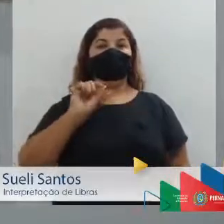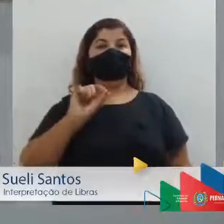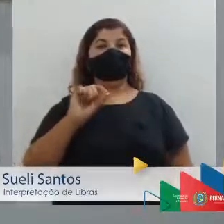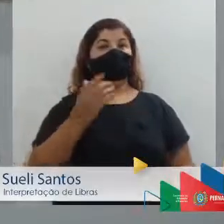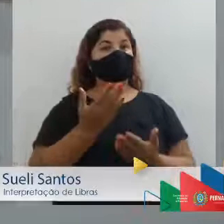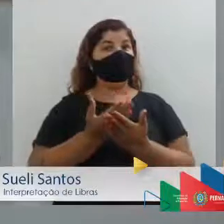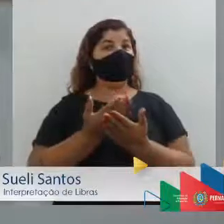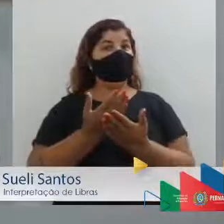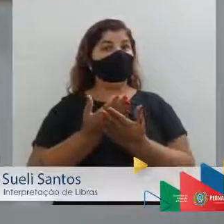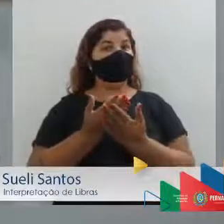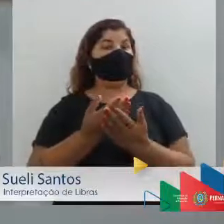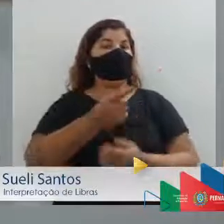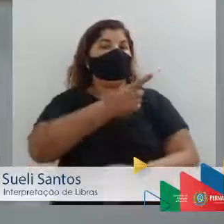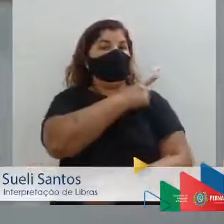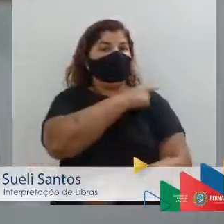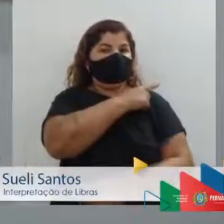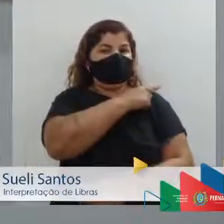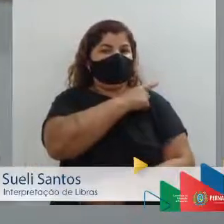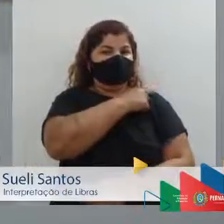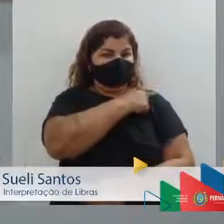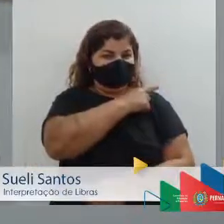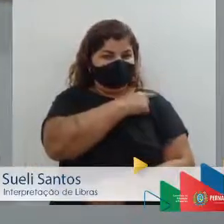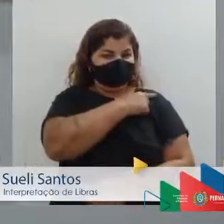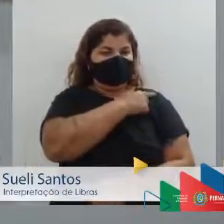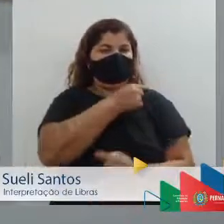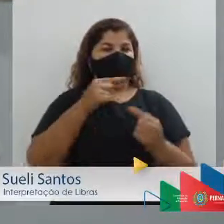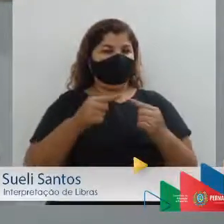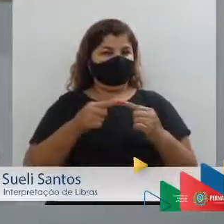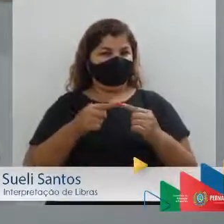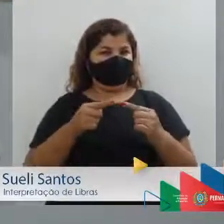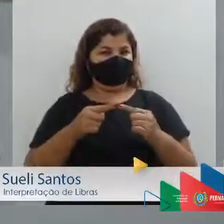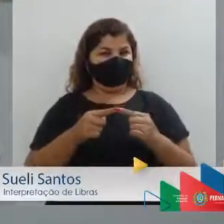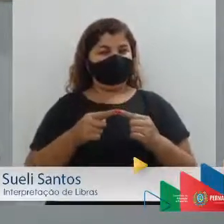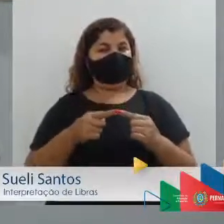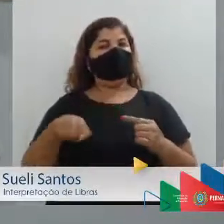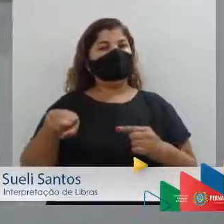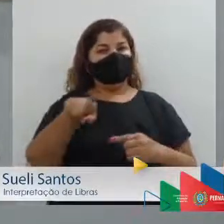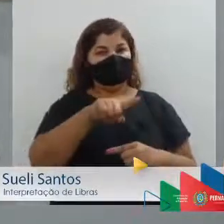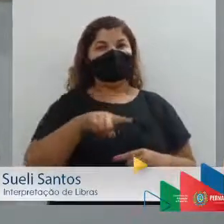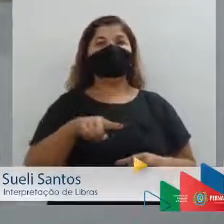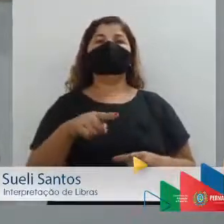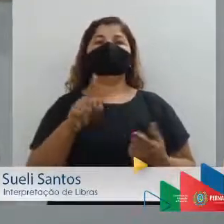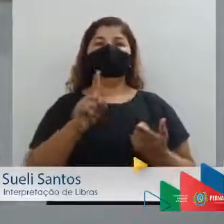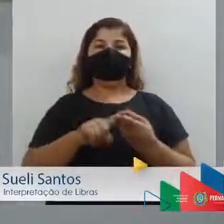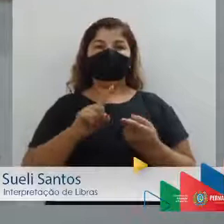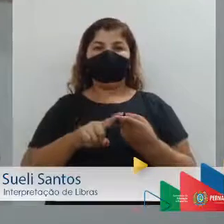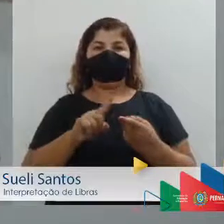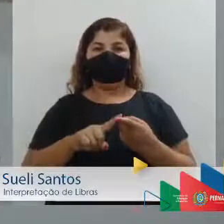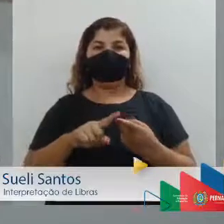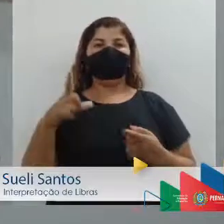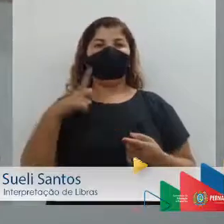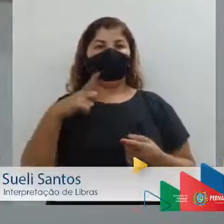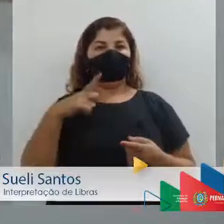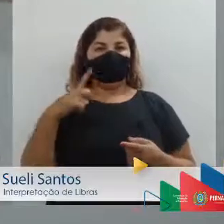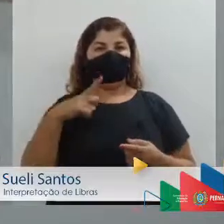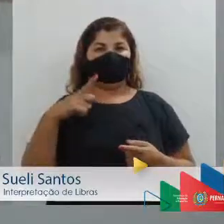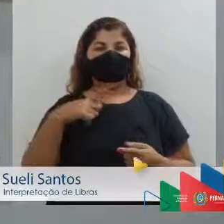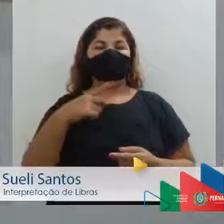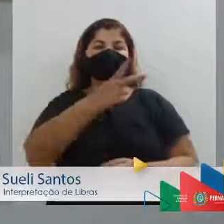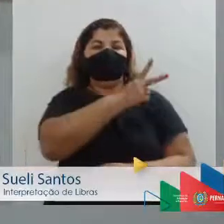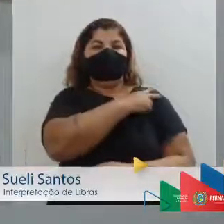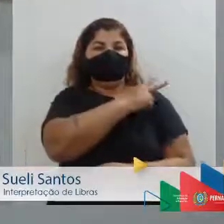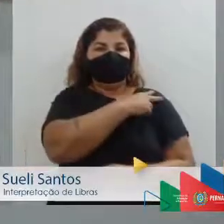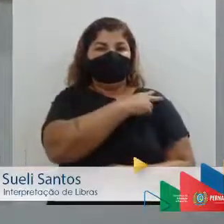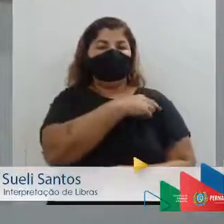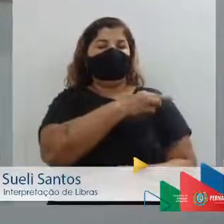é para a primeira série do ensino médio. Mas você que também está aí, que é do segundo